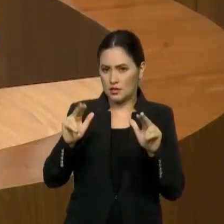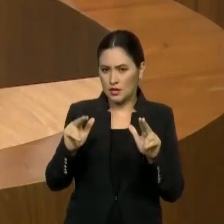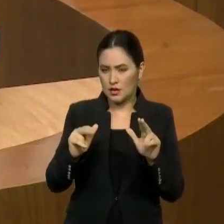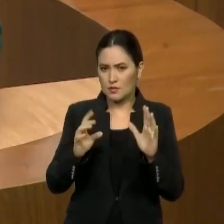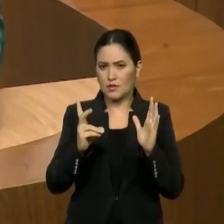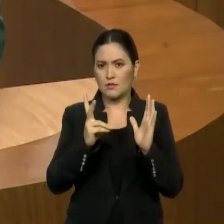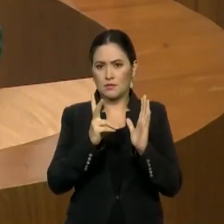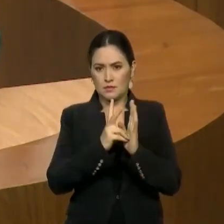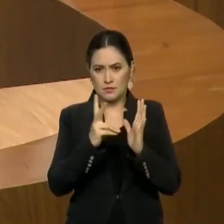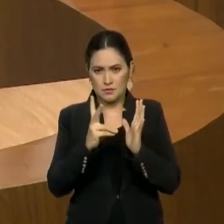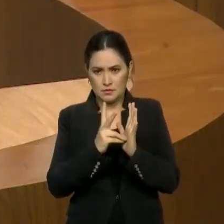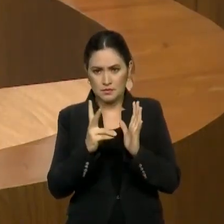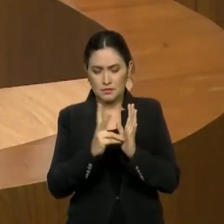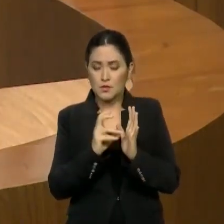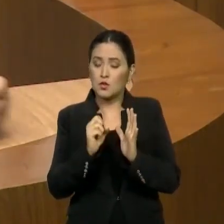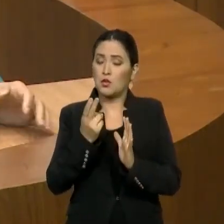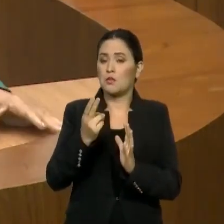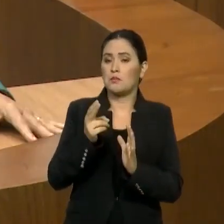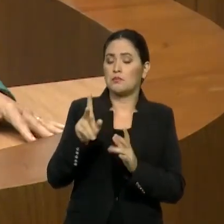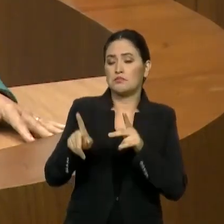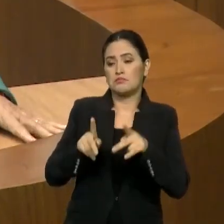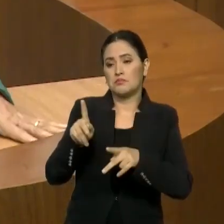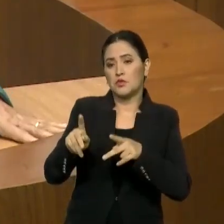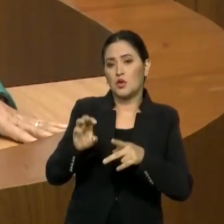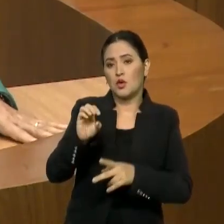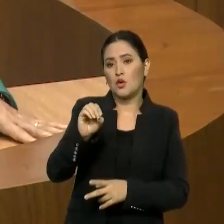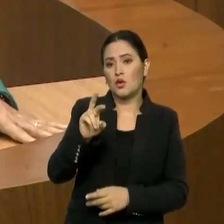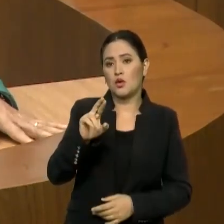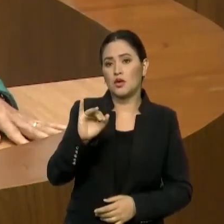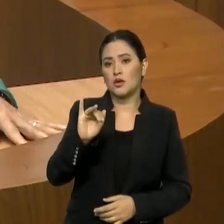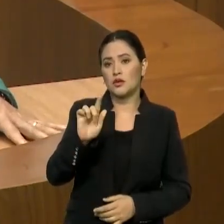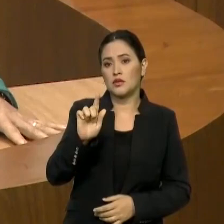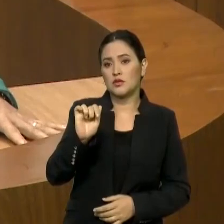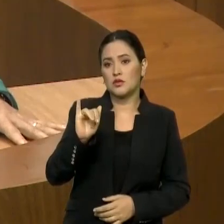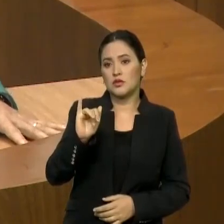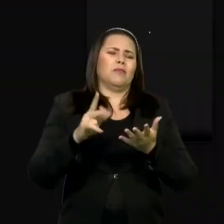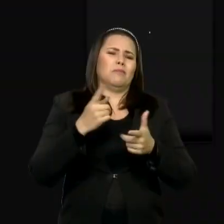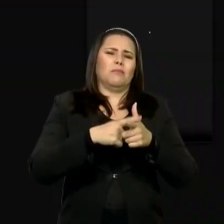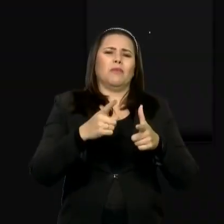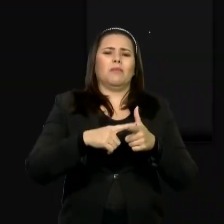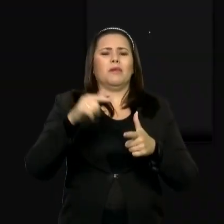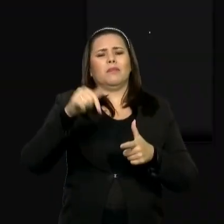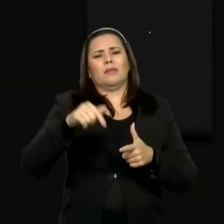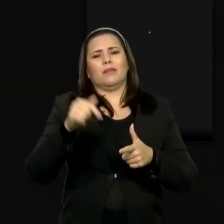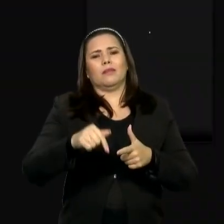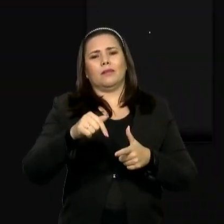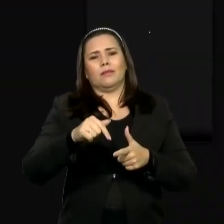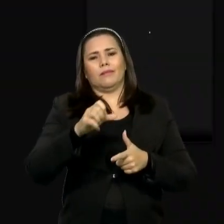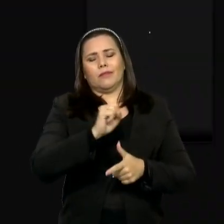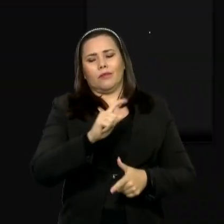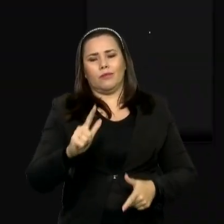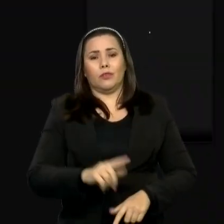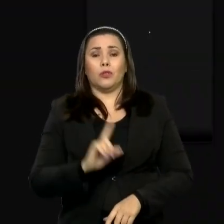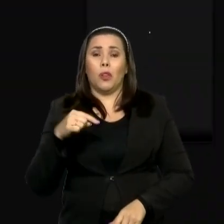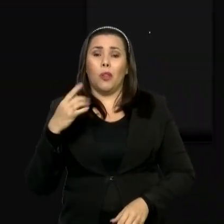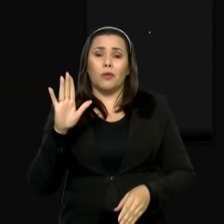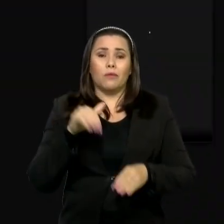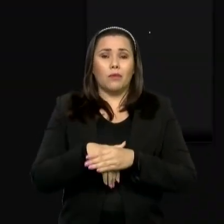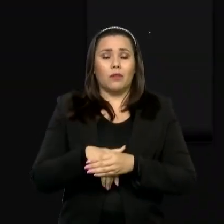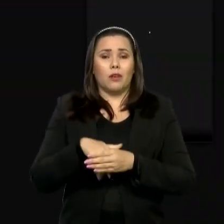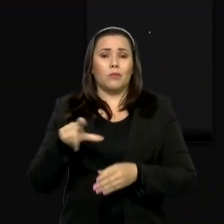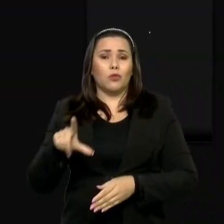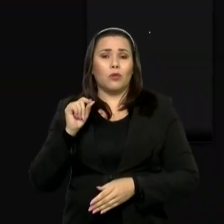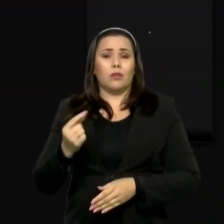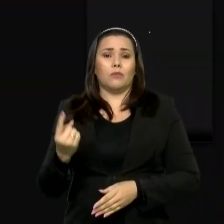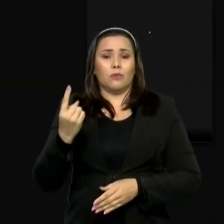criação de uma secretaria específica para atender os direitos dos povos indígenas. Entre os assuntos tratados pelo